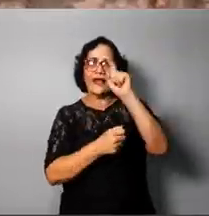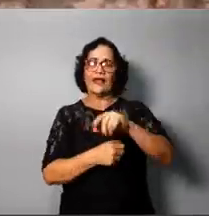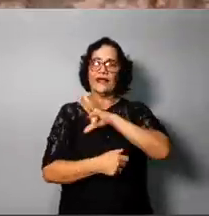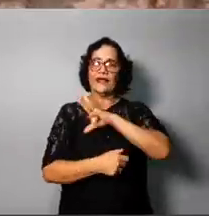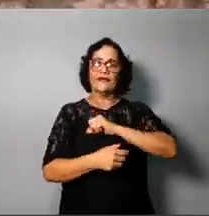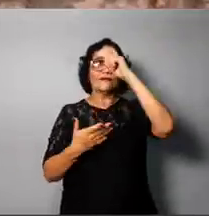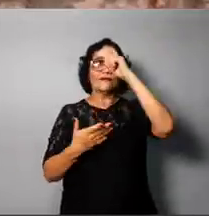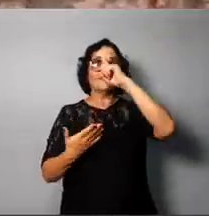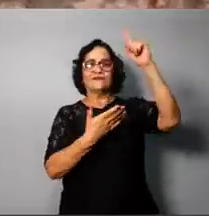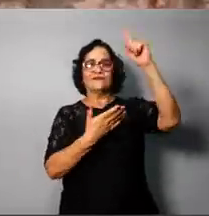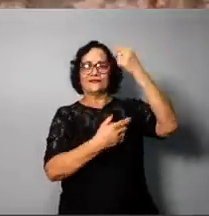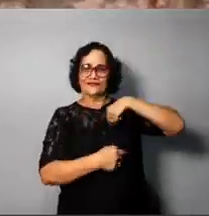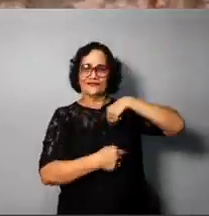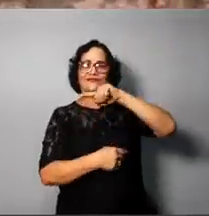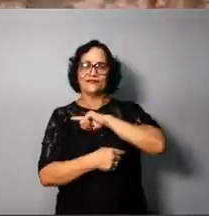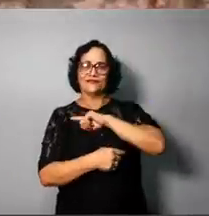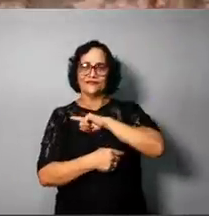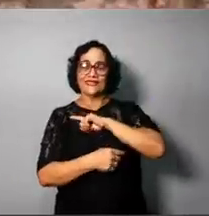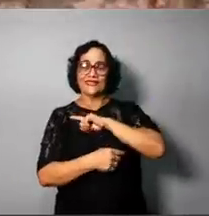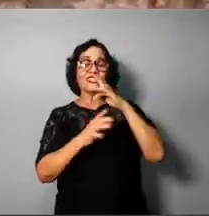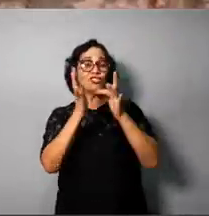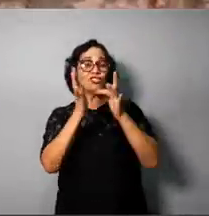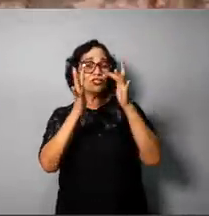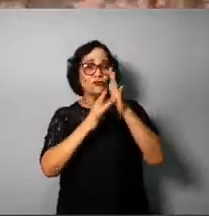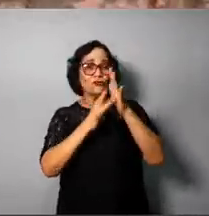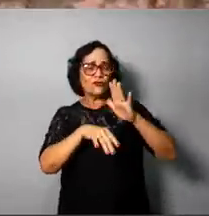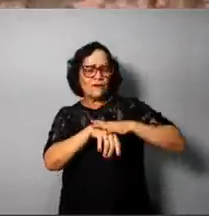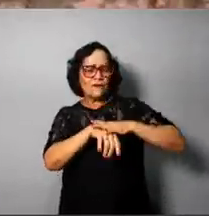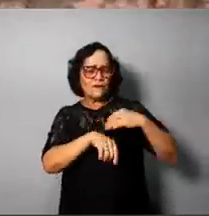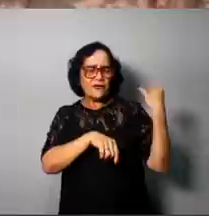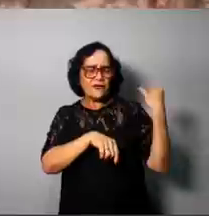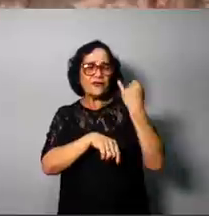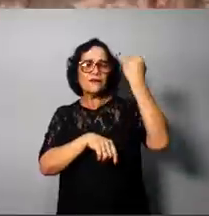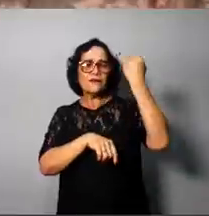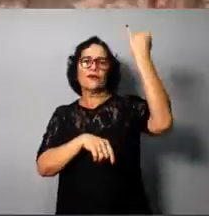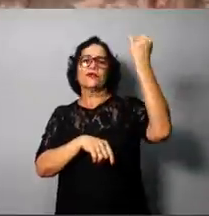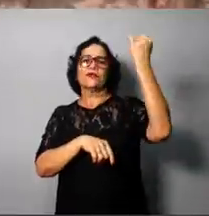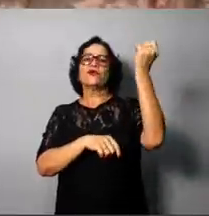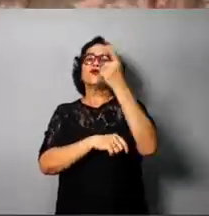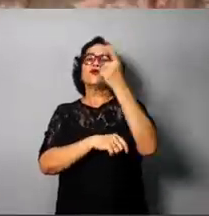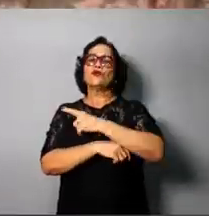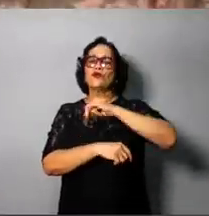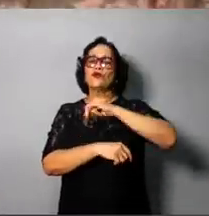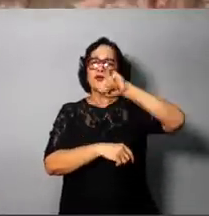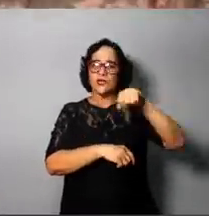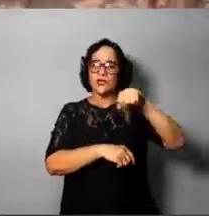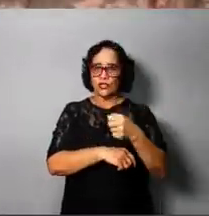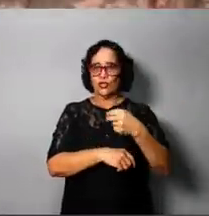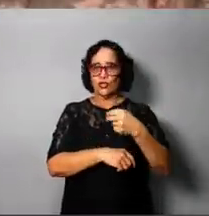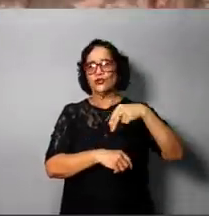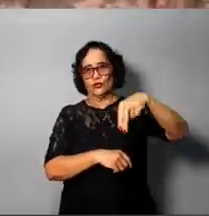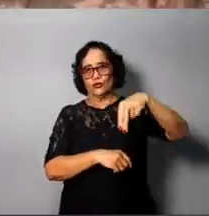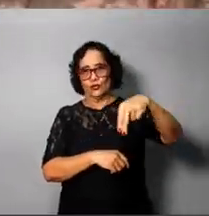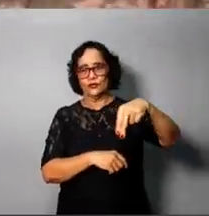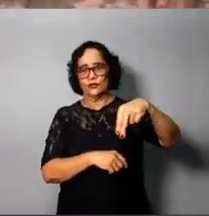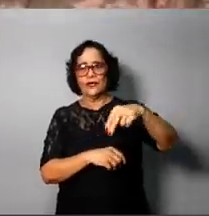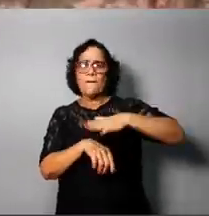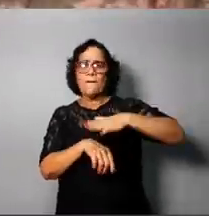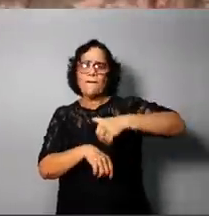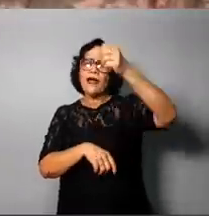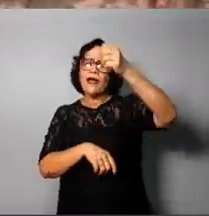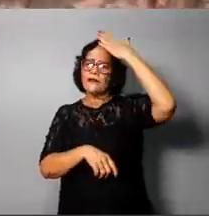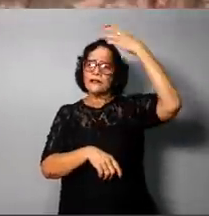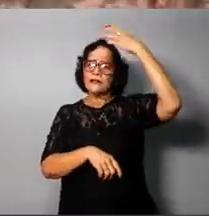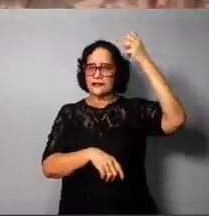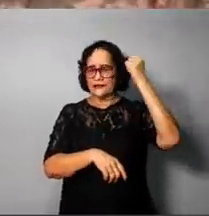nós. Ele é maior do que Jonas e maior que Salomão, que atraiu reis pela sua